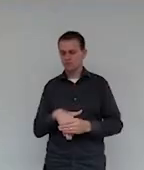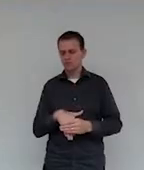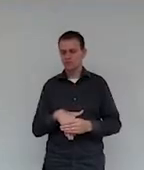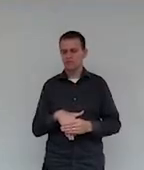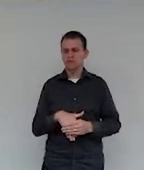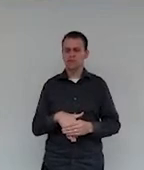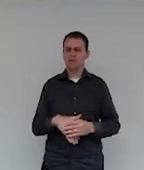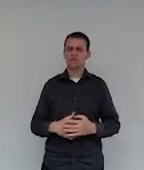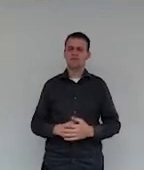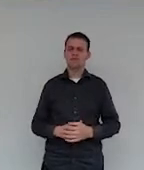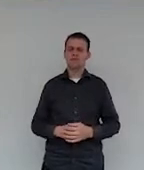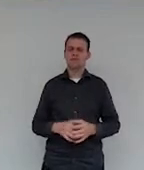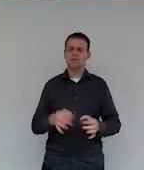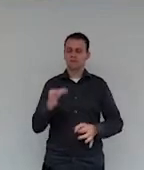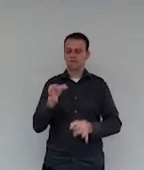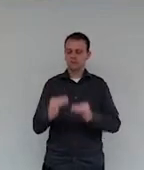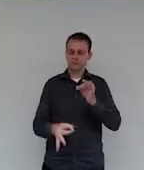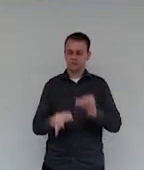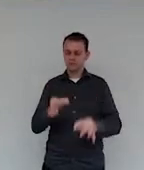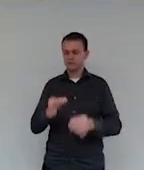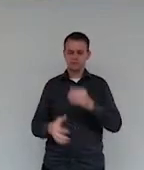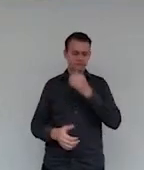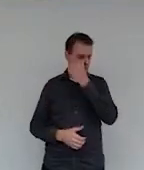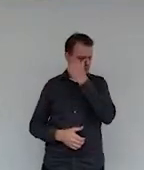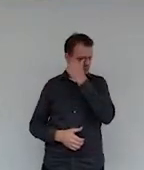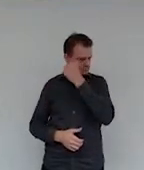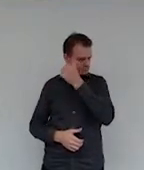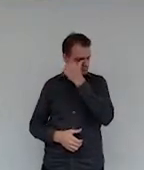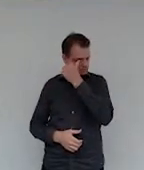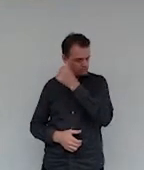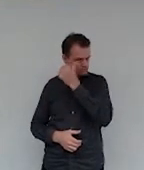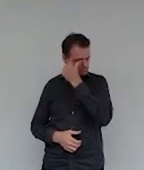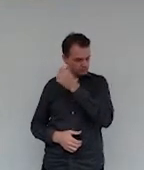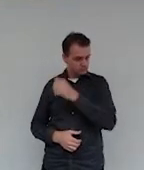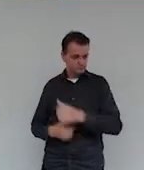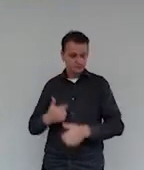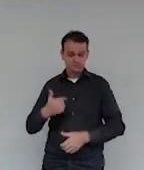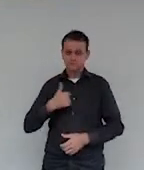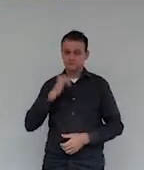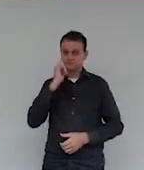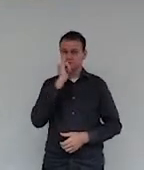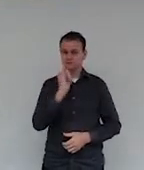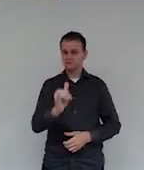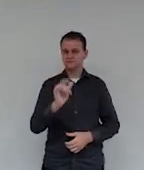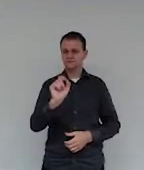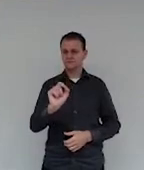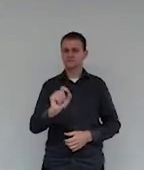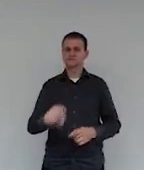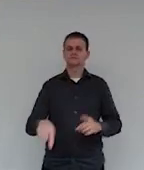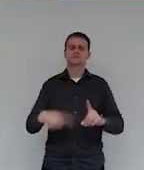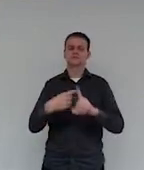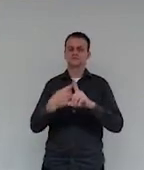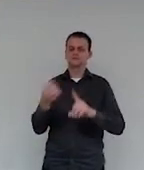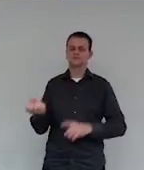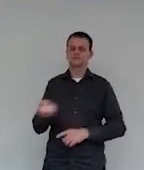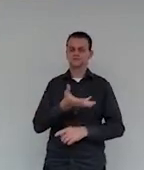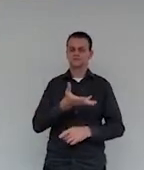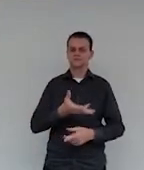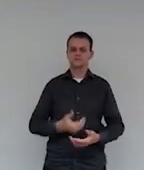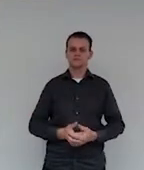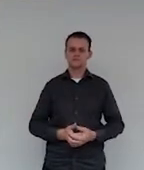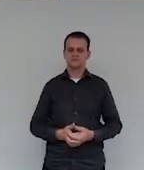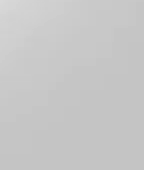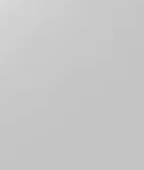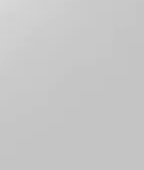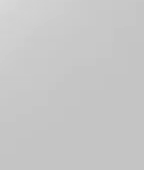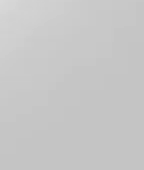desfecho ainda que haja posicionamentos diferentes ao longo do processo entre os membros do Ministério Público que atuam com autorização